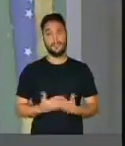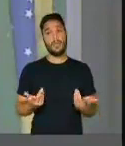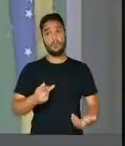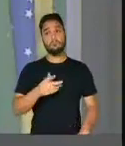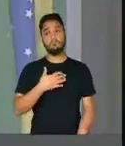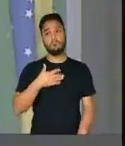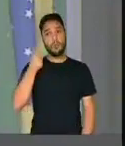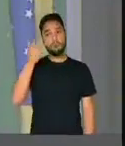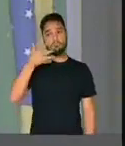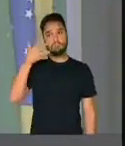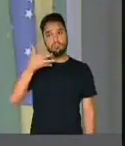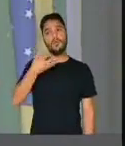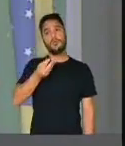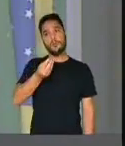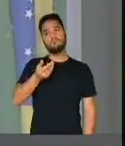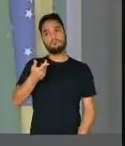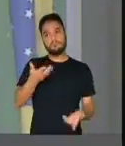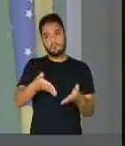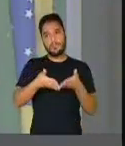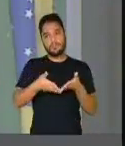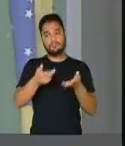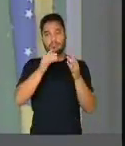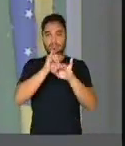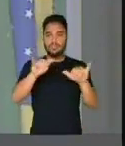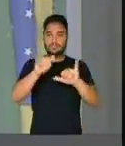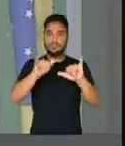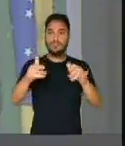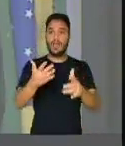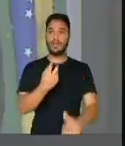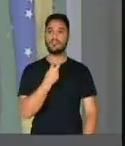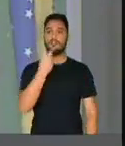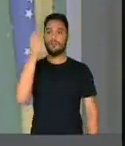que a minha manifestação seja repercutida pela voz do Brasil.